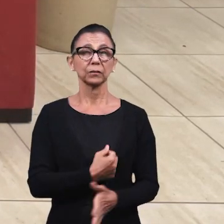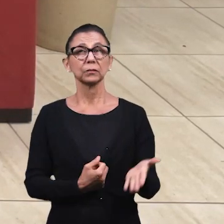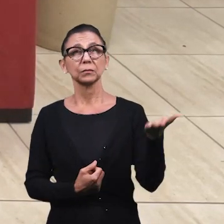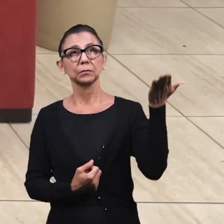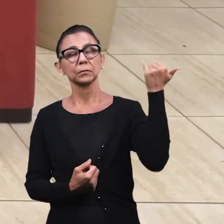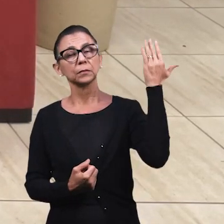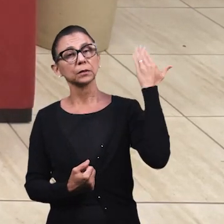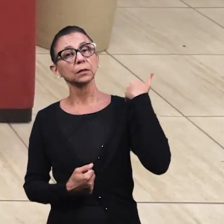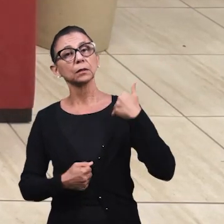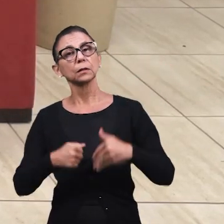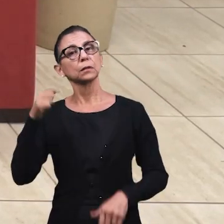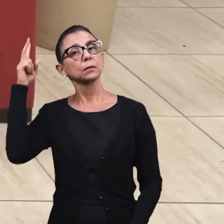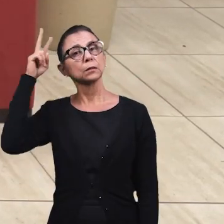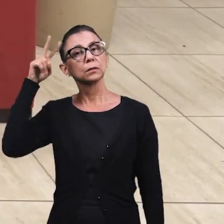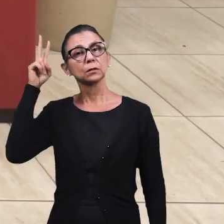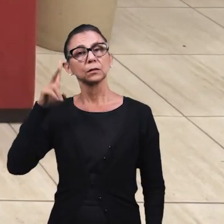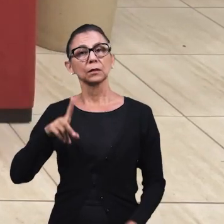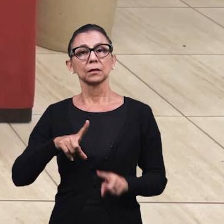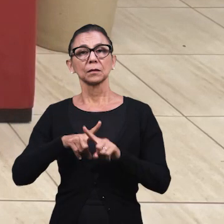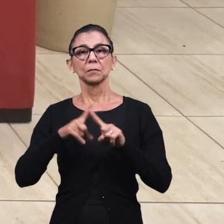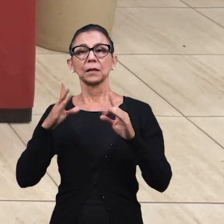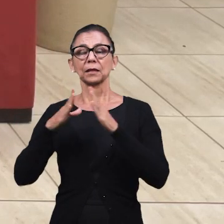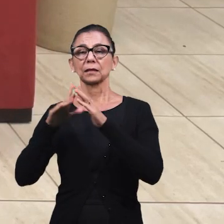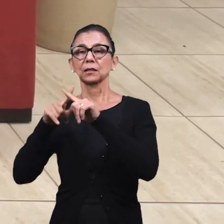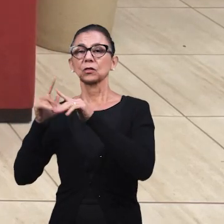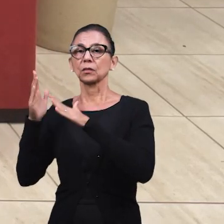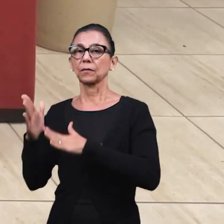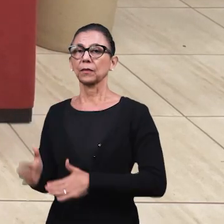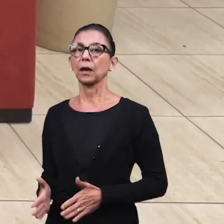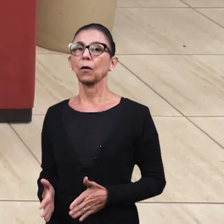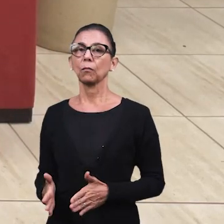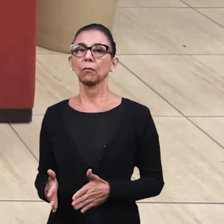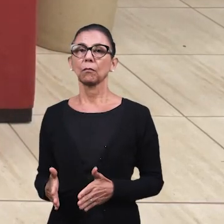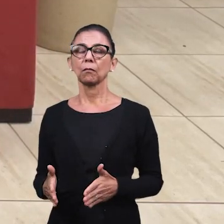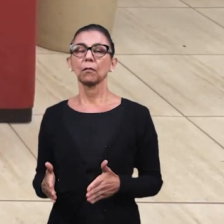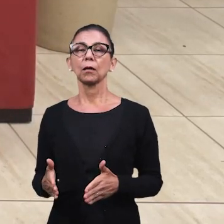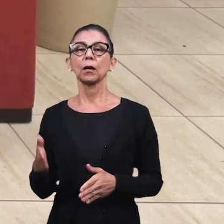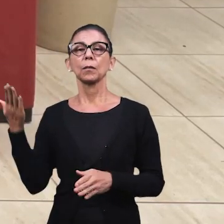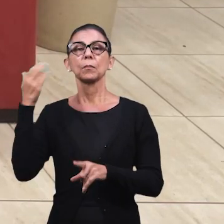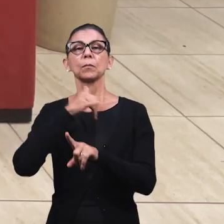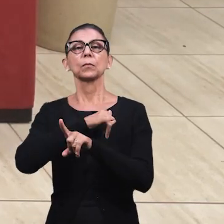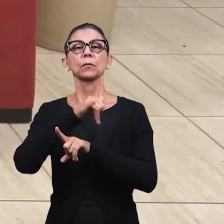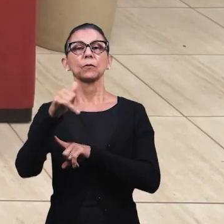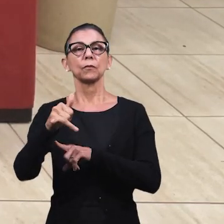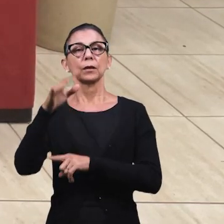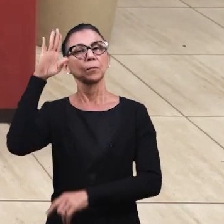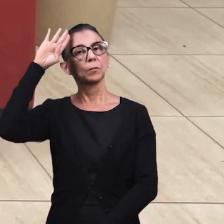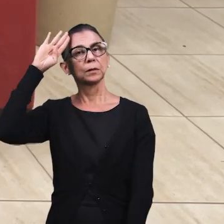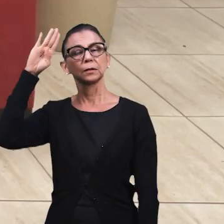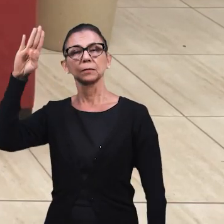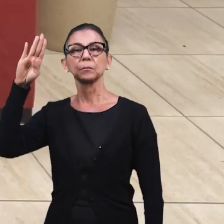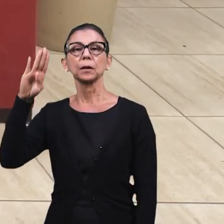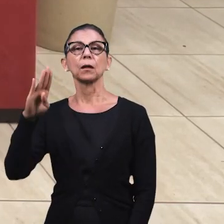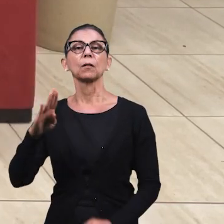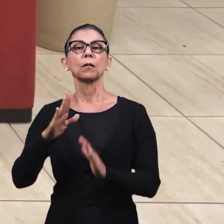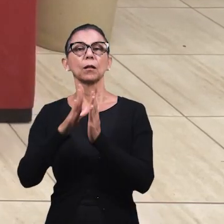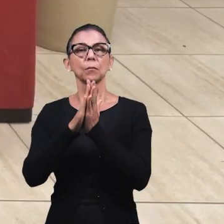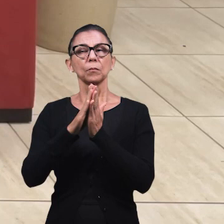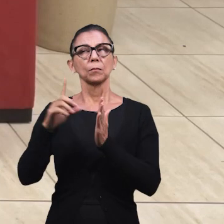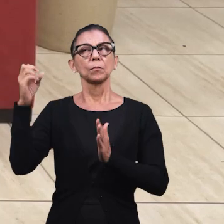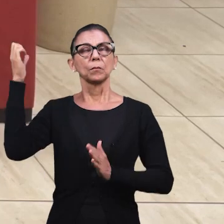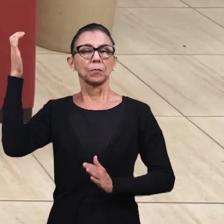passado, vive do histórico, mas a igreja fiel do Senhor ela está fundamentada no profético, ela está fundamentada na